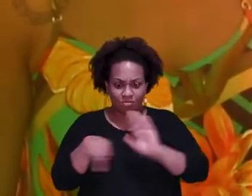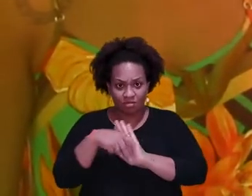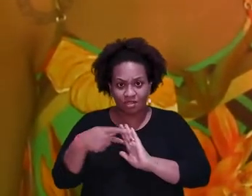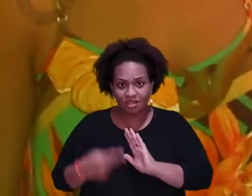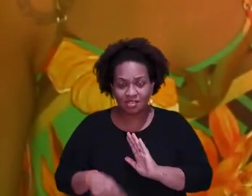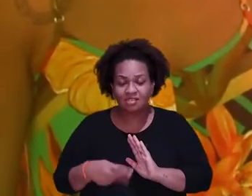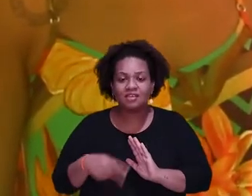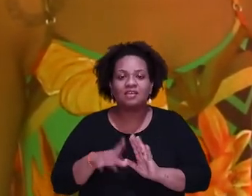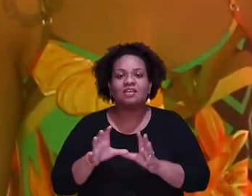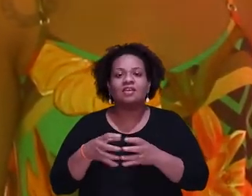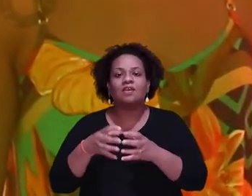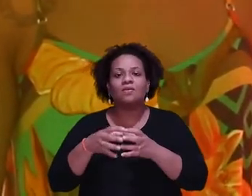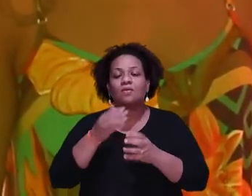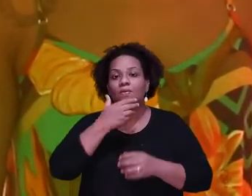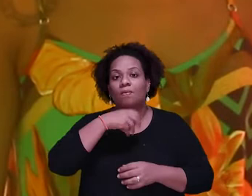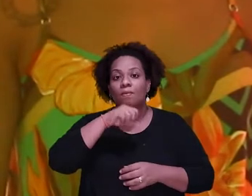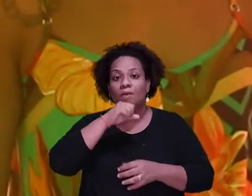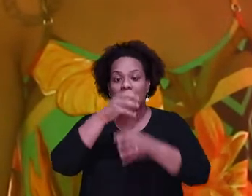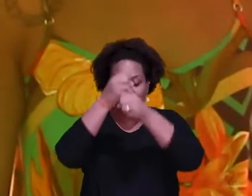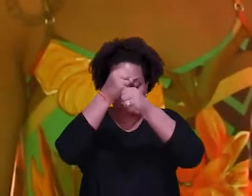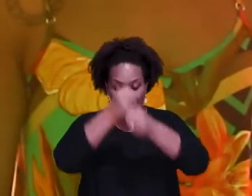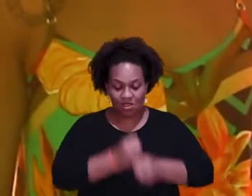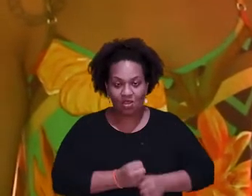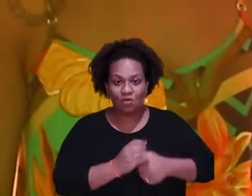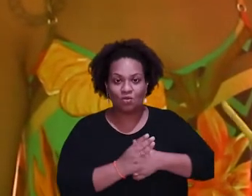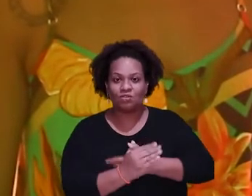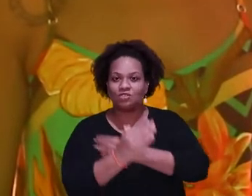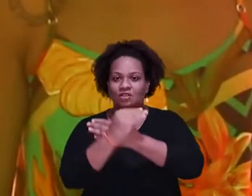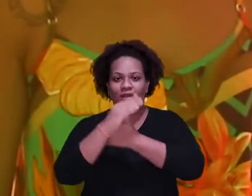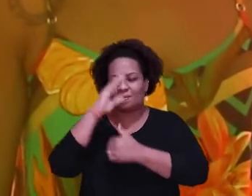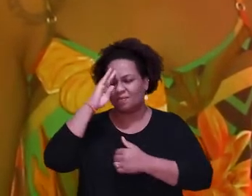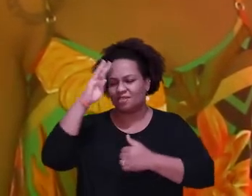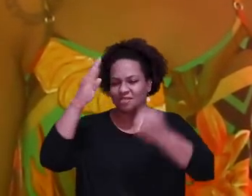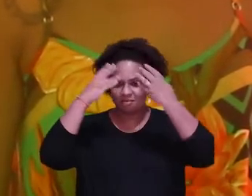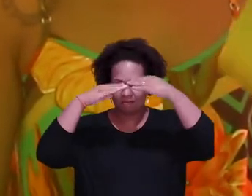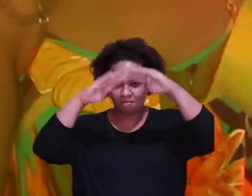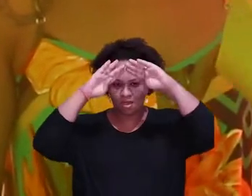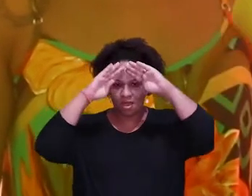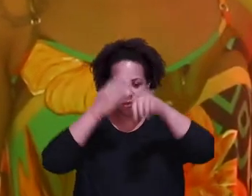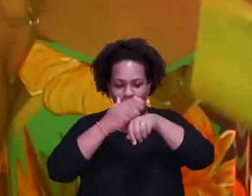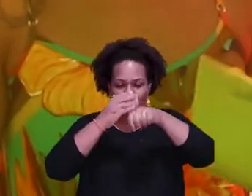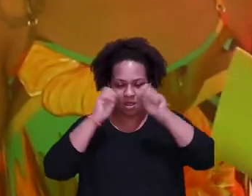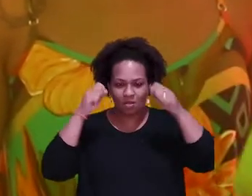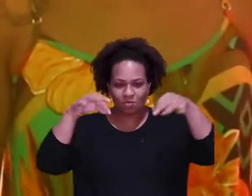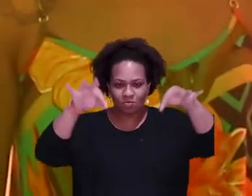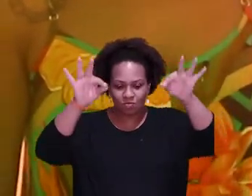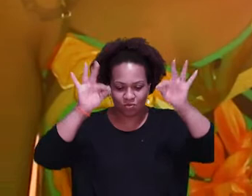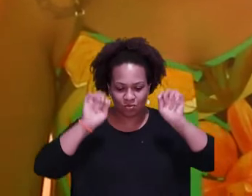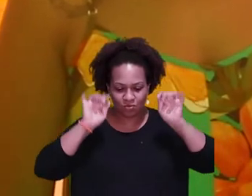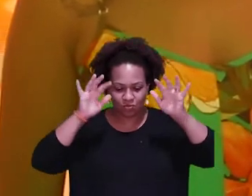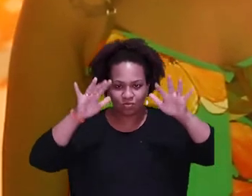da força babar o sarrafo é uma força de paz salar o pai de todos orixás Orixá do pano branco do alá